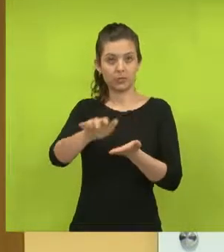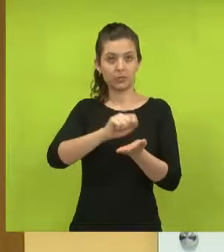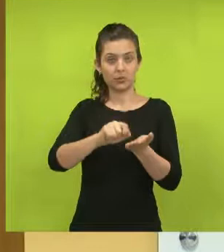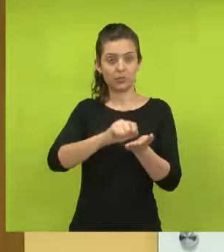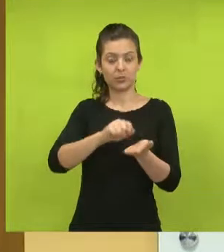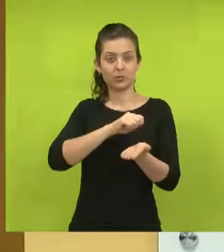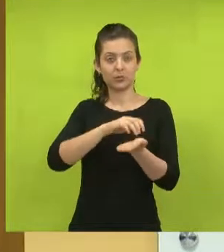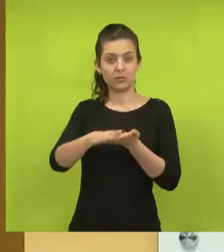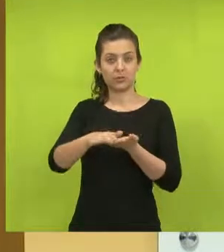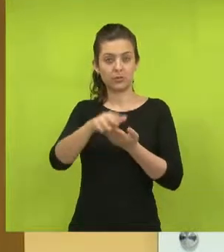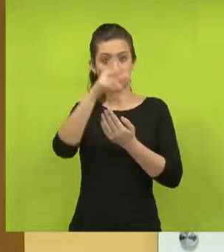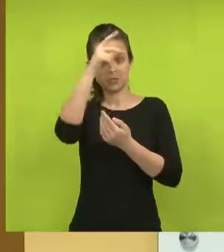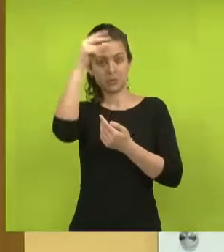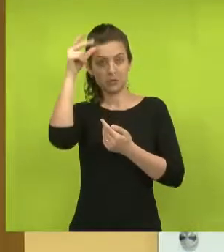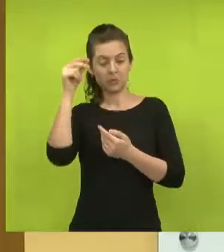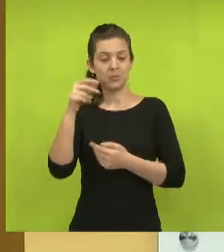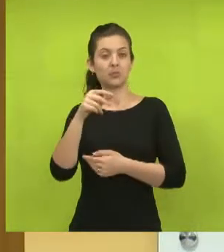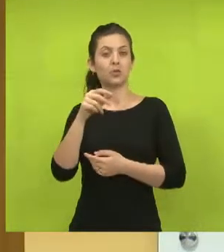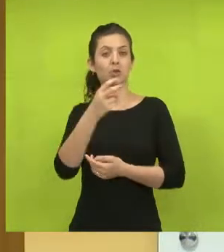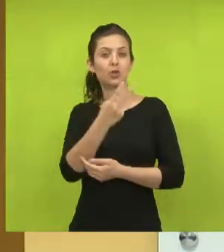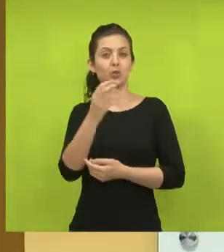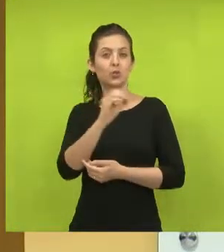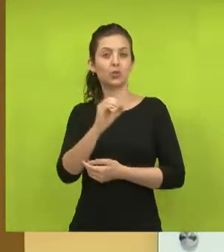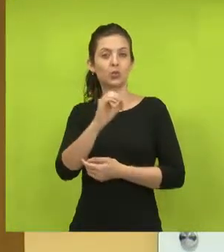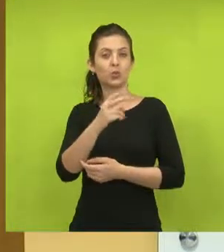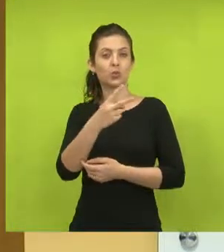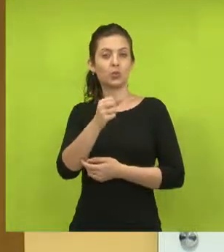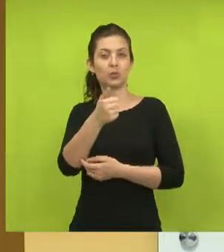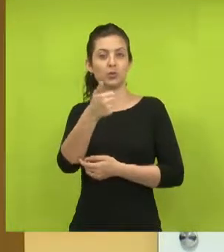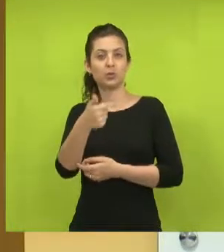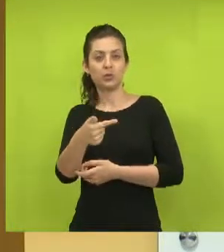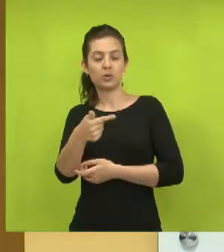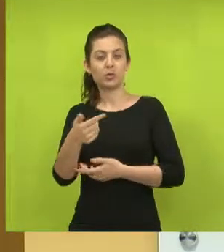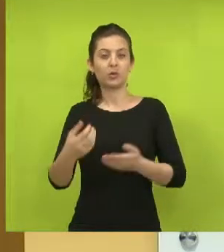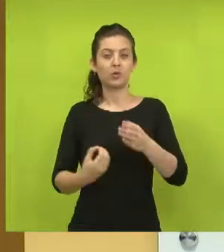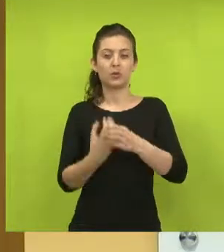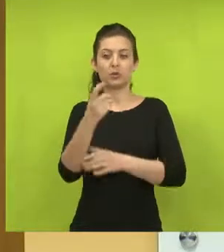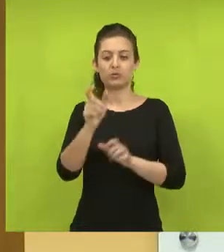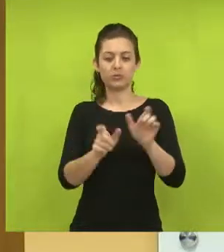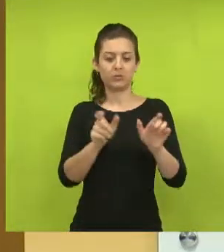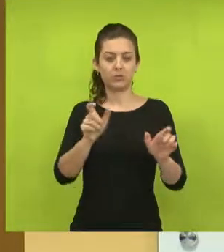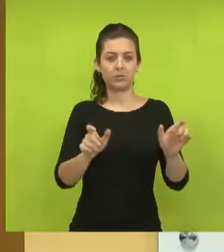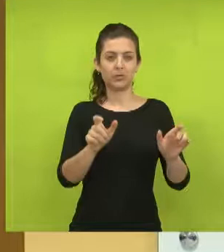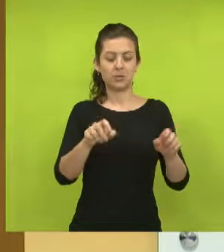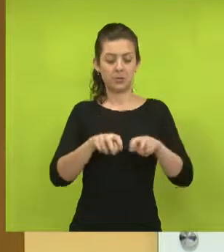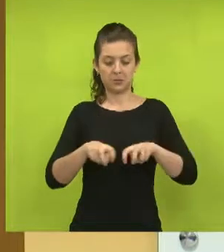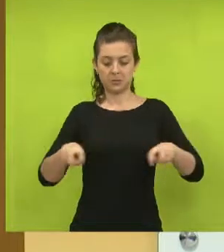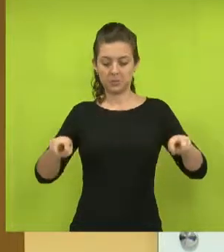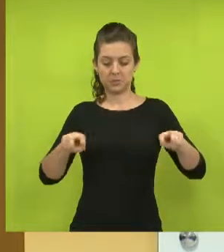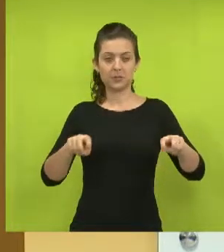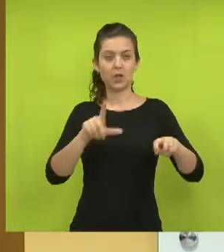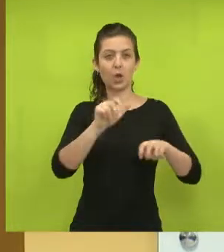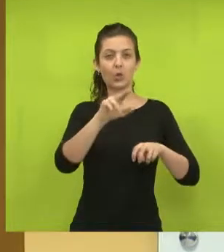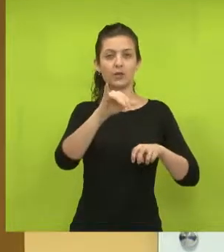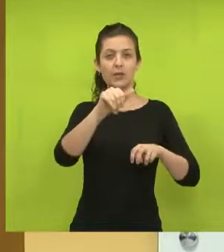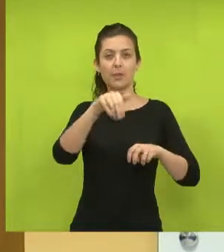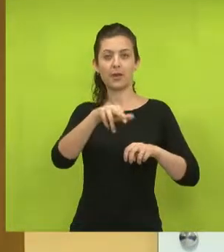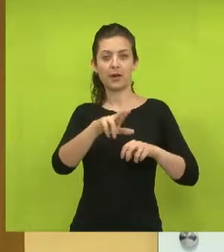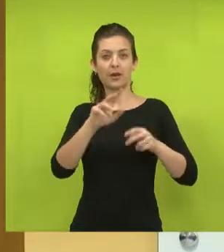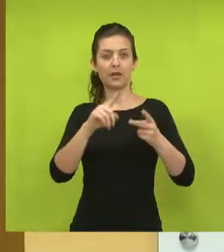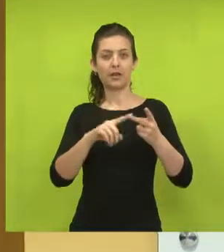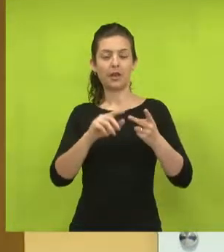publicação, Câmara Municipal, 2 de outubro de 2017. Autores, à mesa, Lucimar